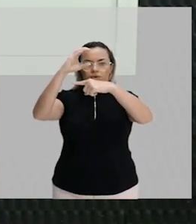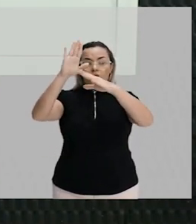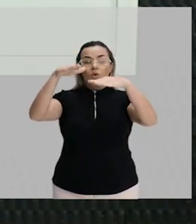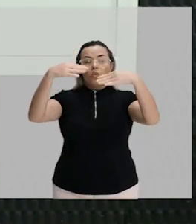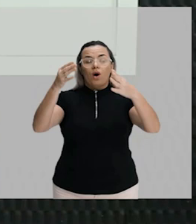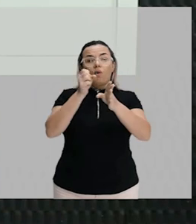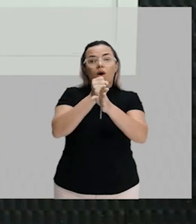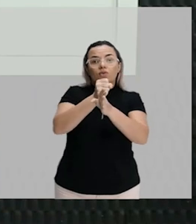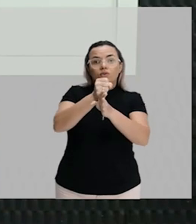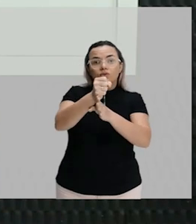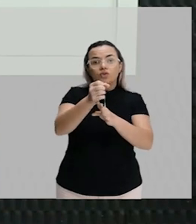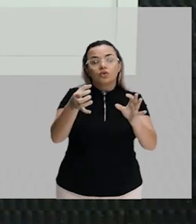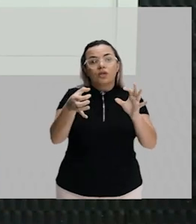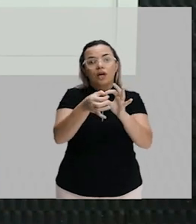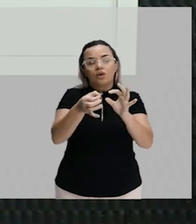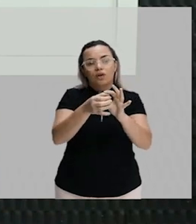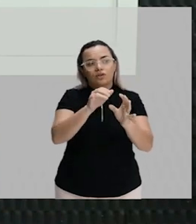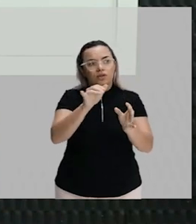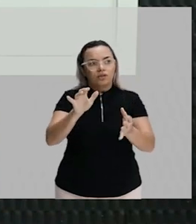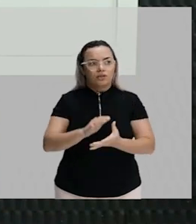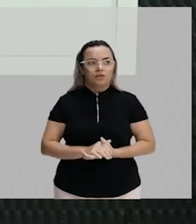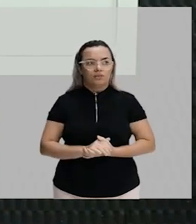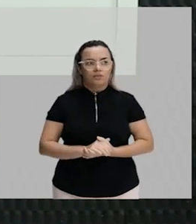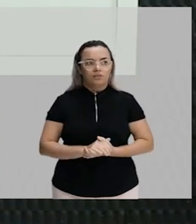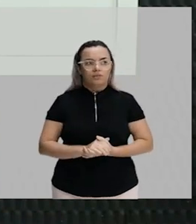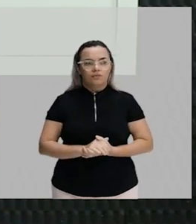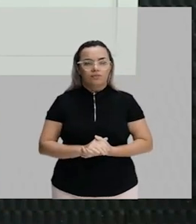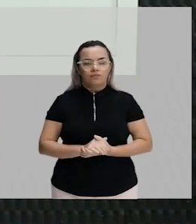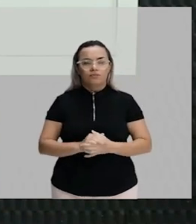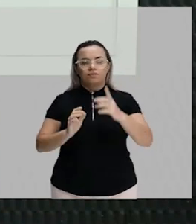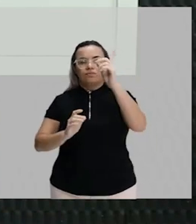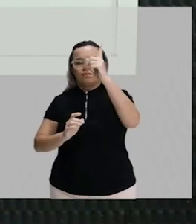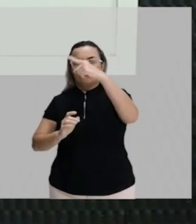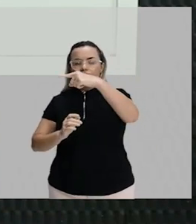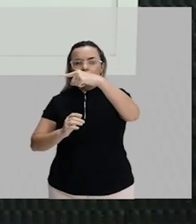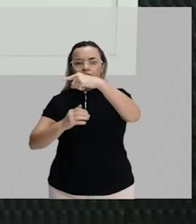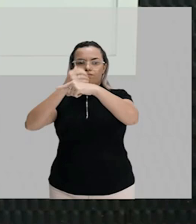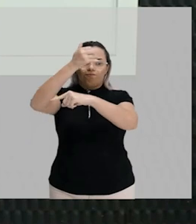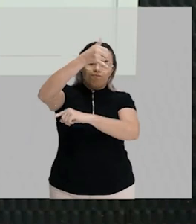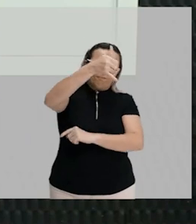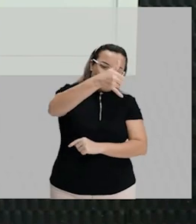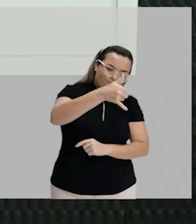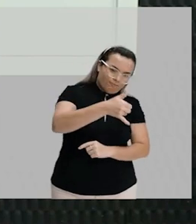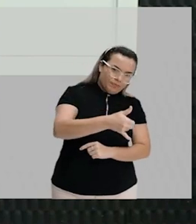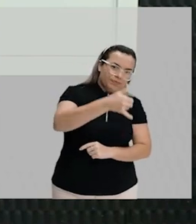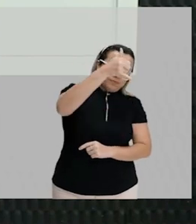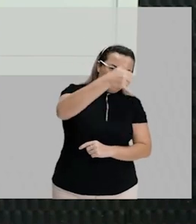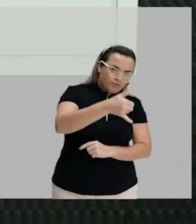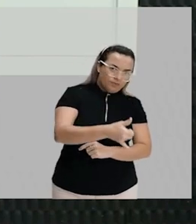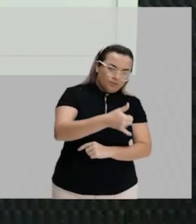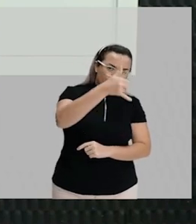sentido da corrente vai ser esse né certinho então